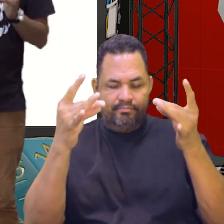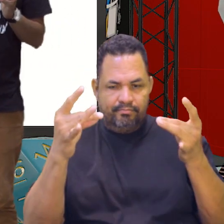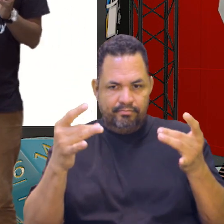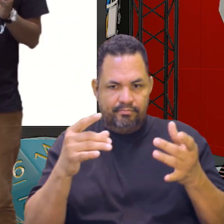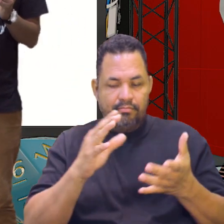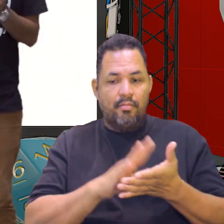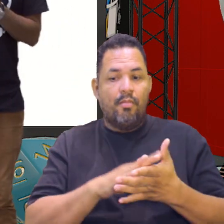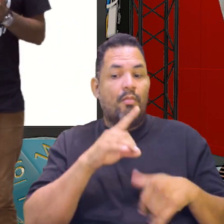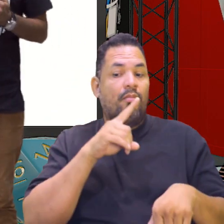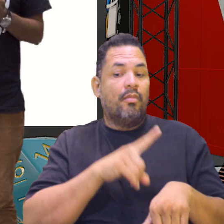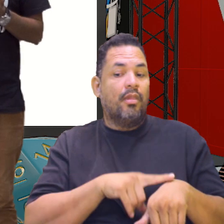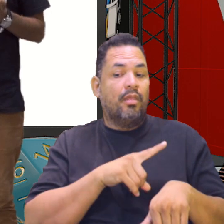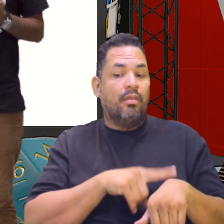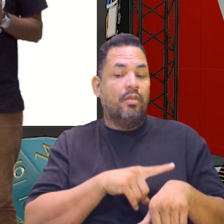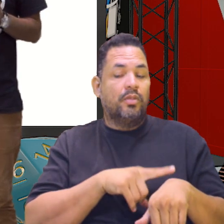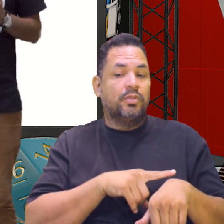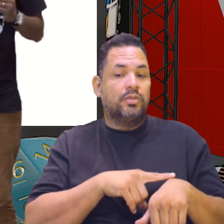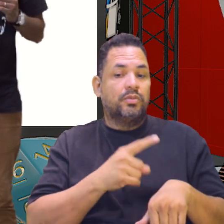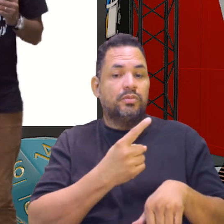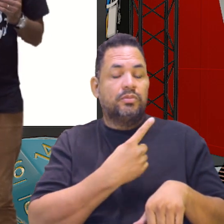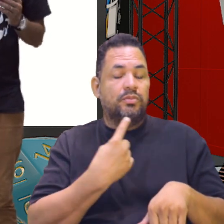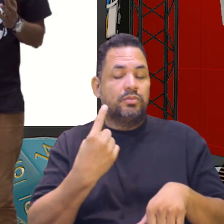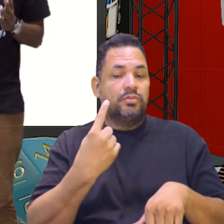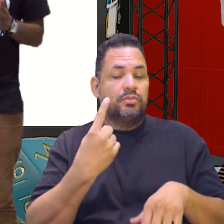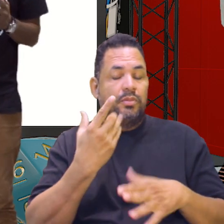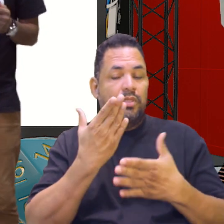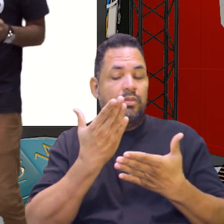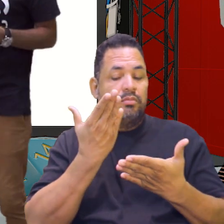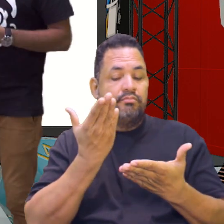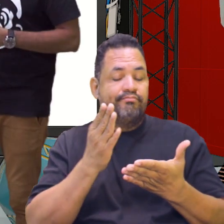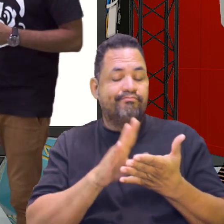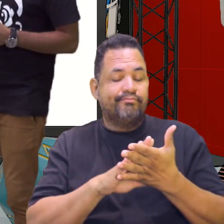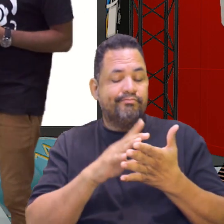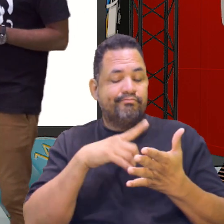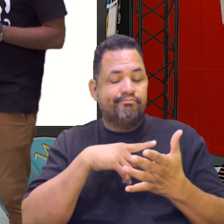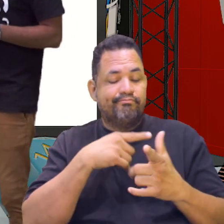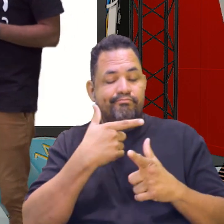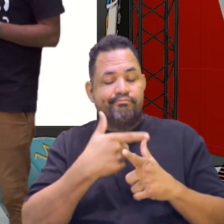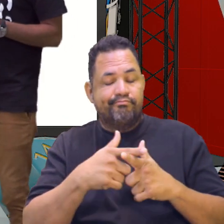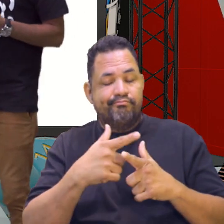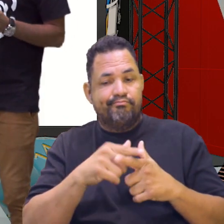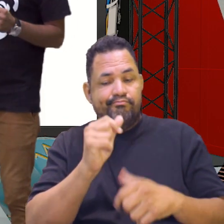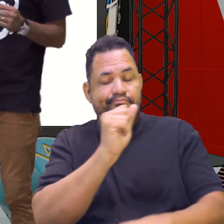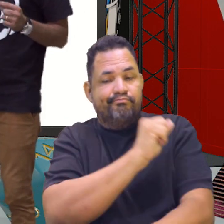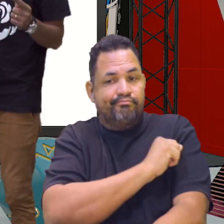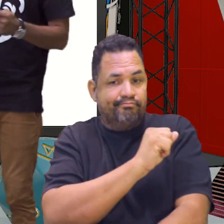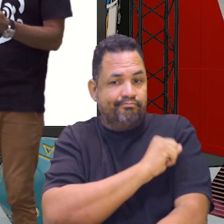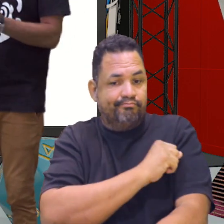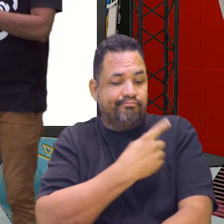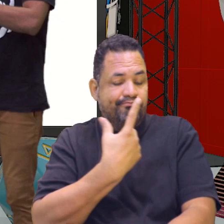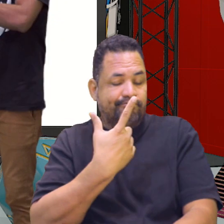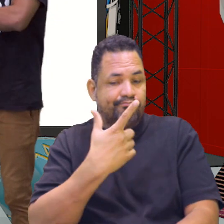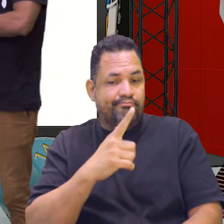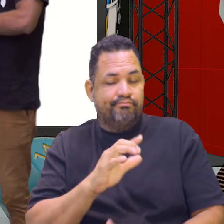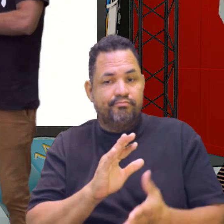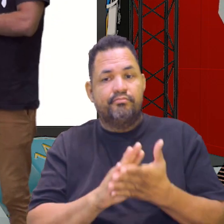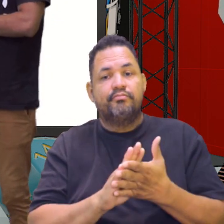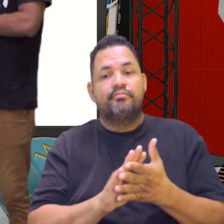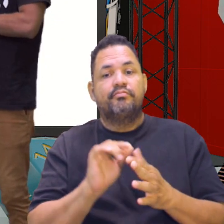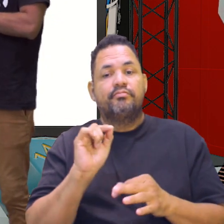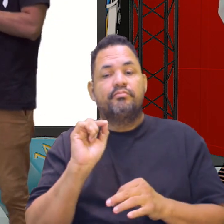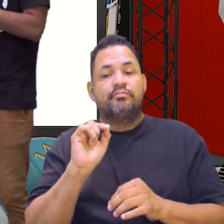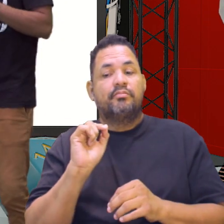a hora em que nós, estudantes, vamos diagnosticar. Estou com um problema aqui. O problema não está